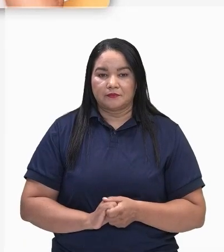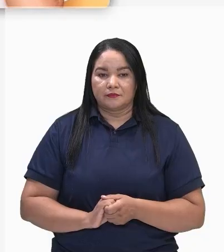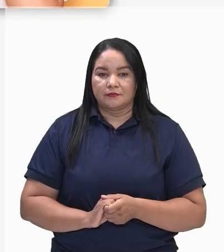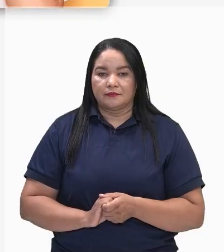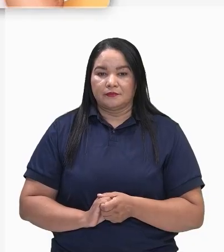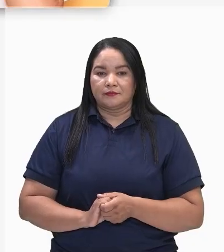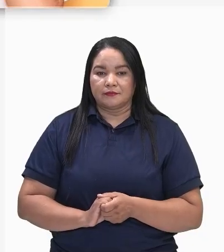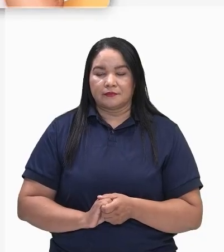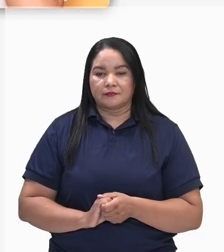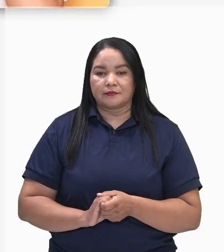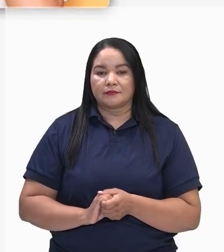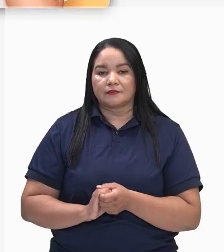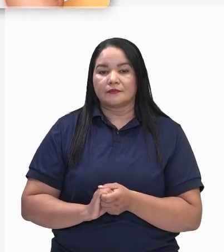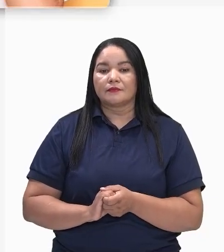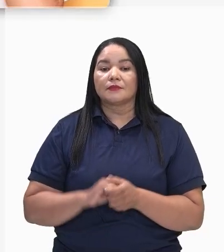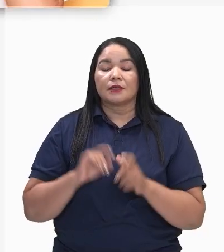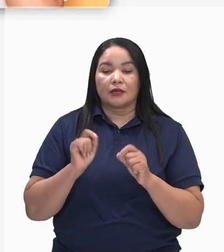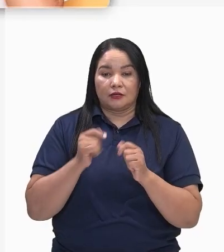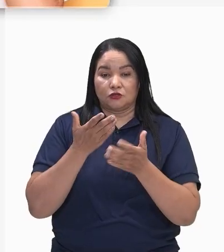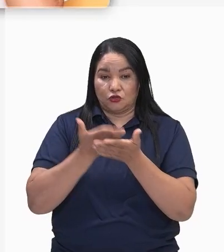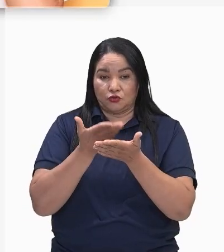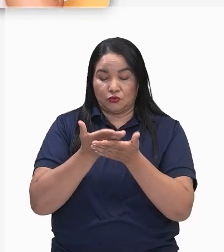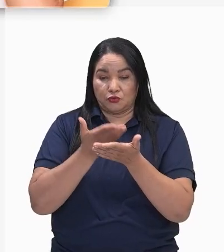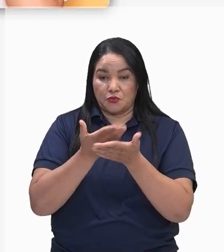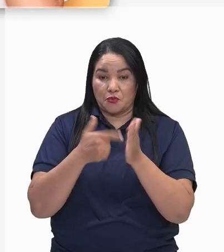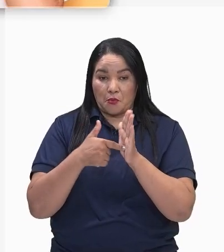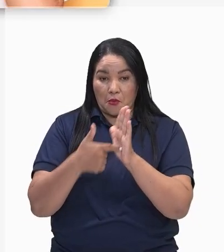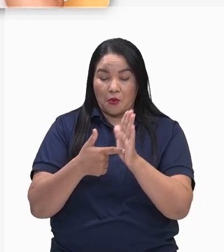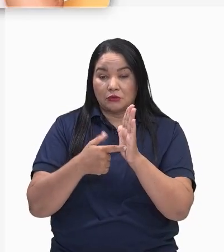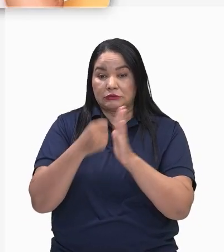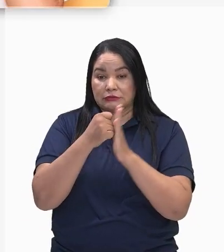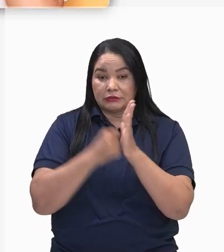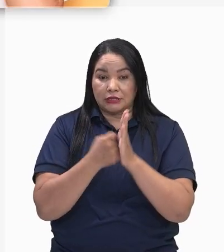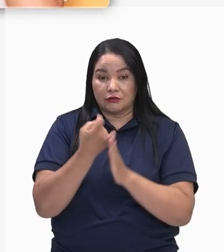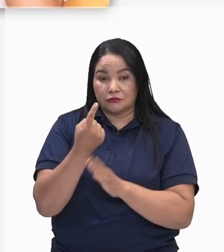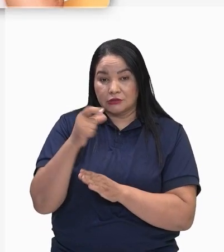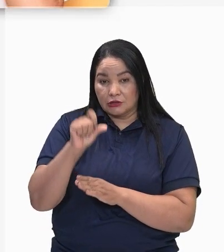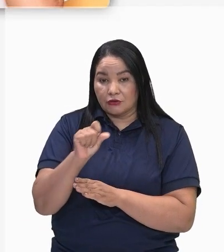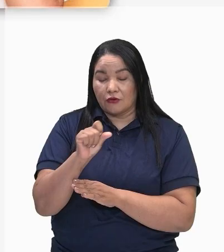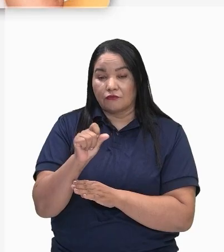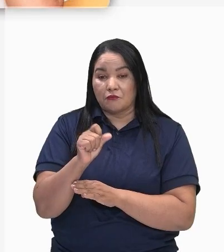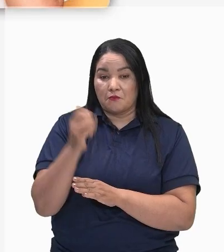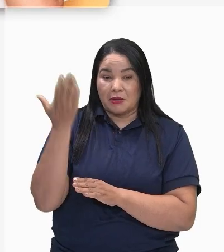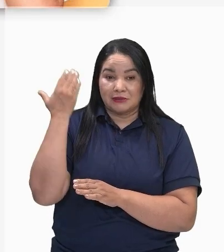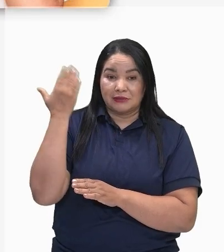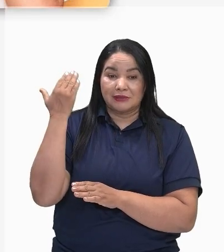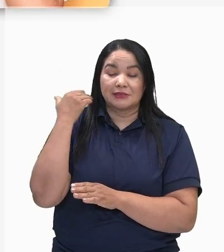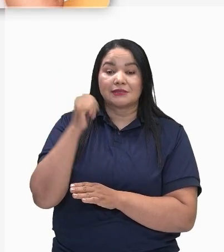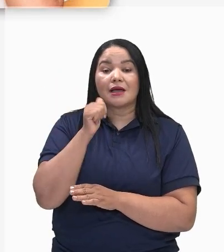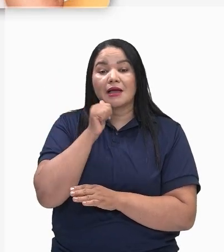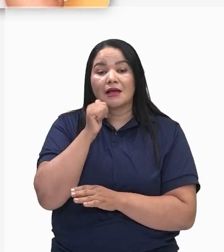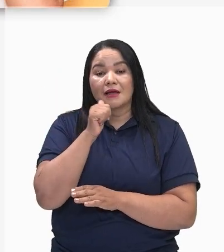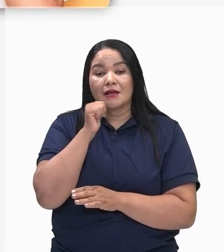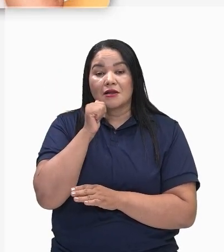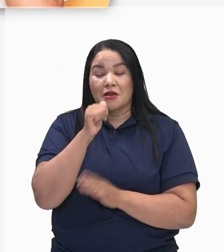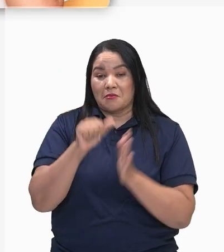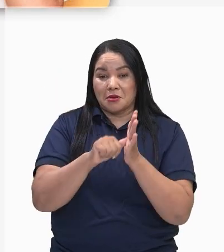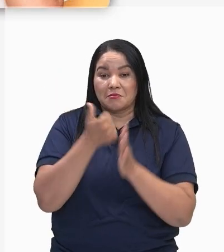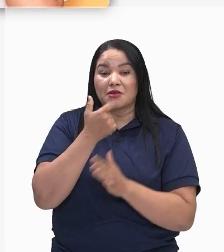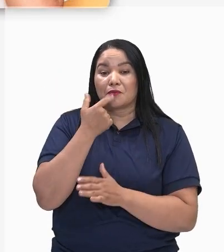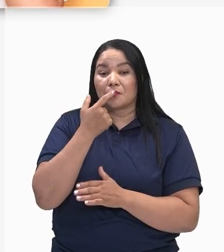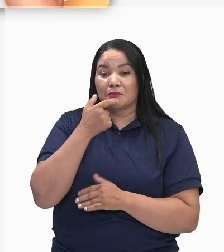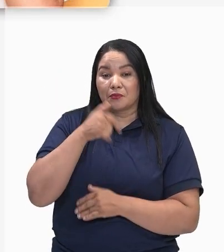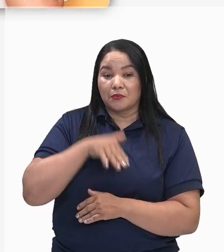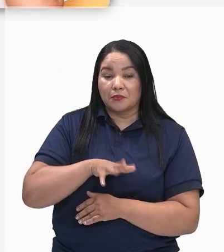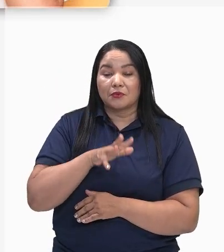A gente observa que estudos mostram que no século XIX as meninas tinham a primeira menstruação por